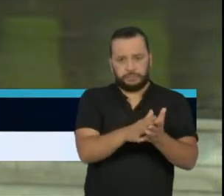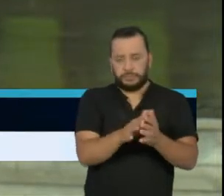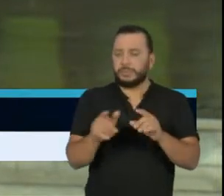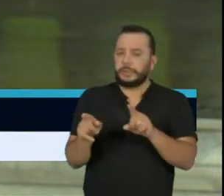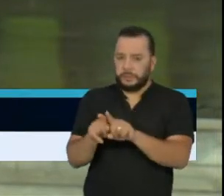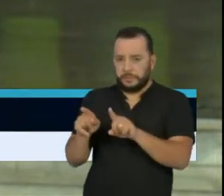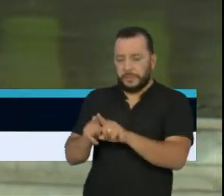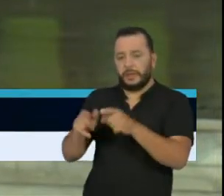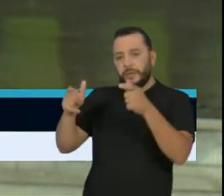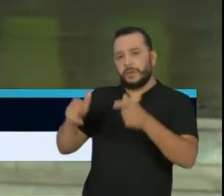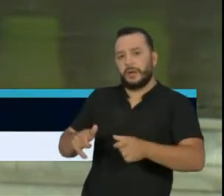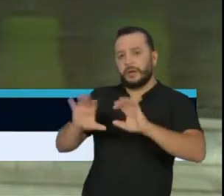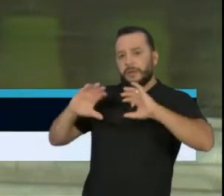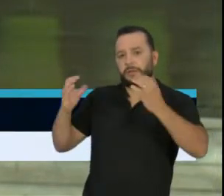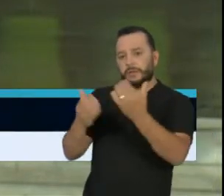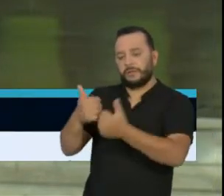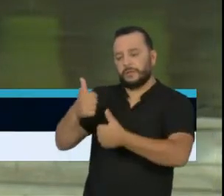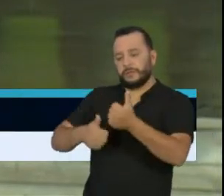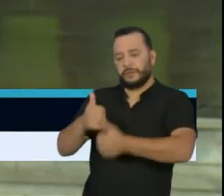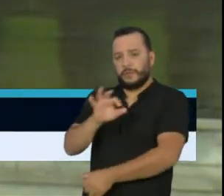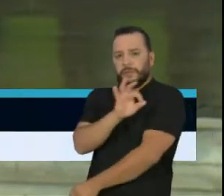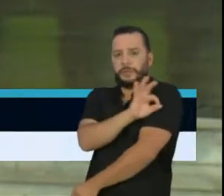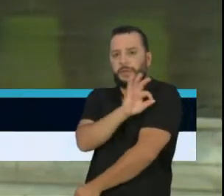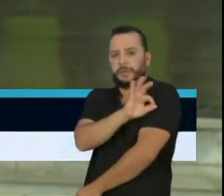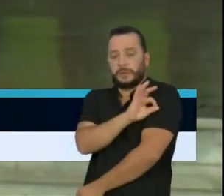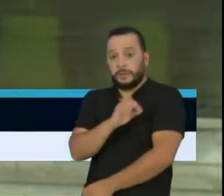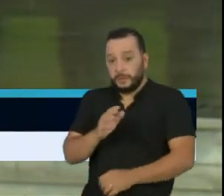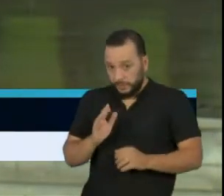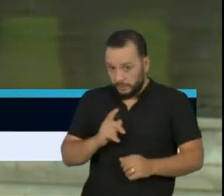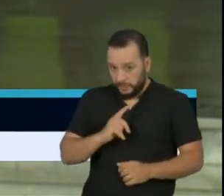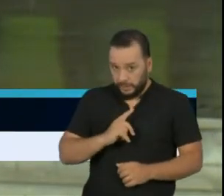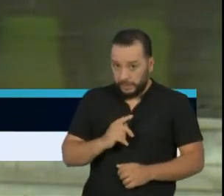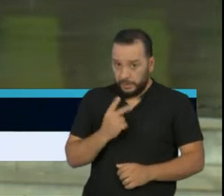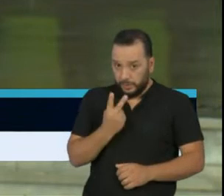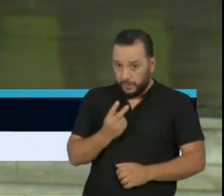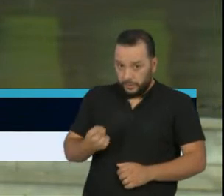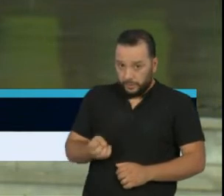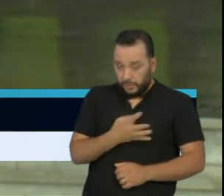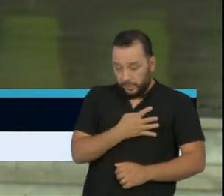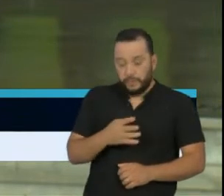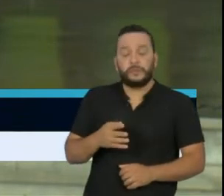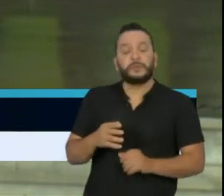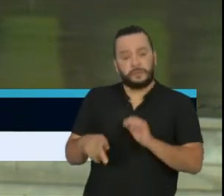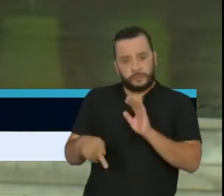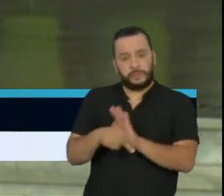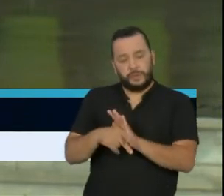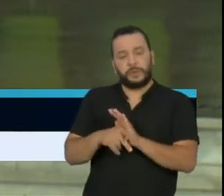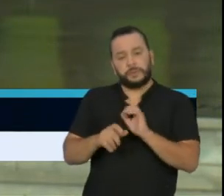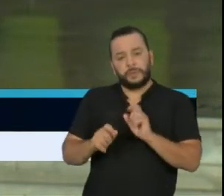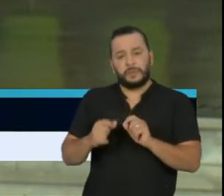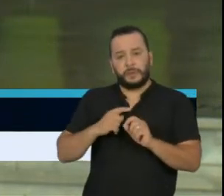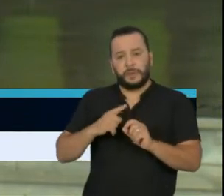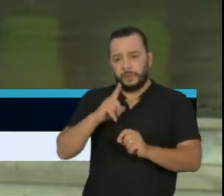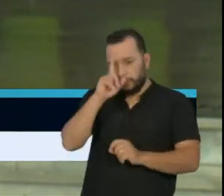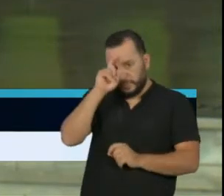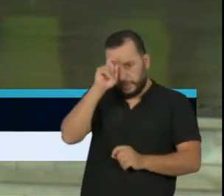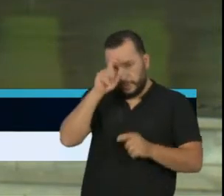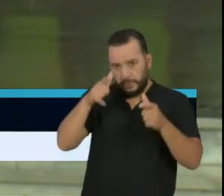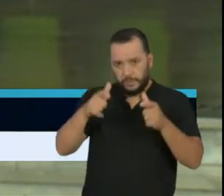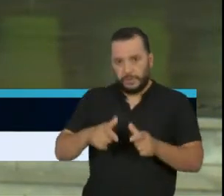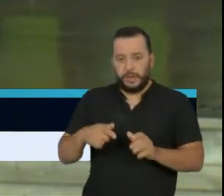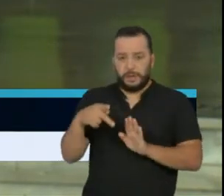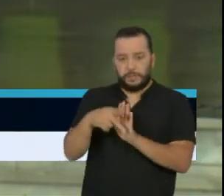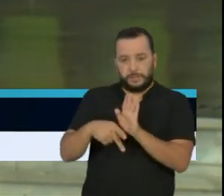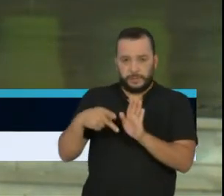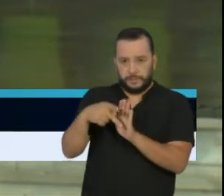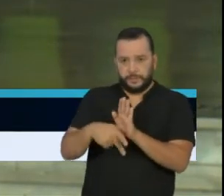Já entregamos 2 novos hospitais, o Hospital Municipal de Parelheiros e o Hospital Municipal da Bela